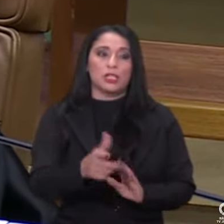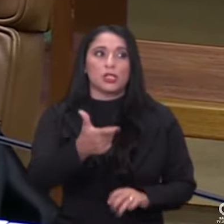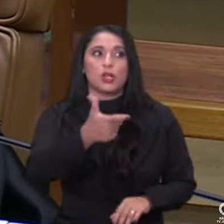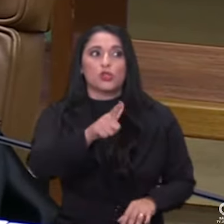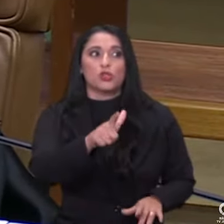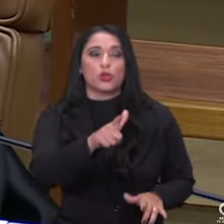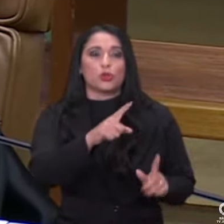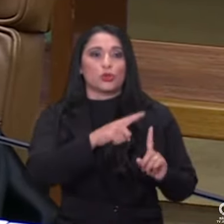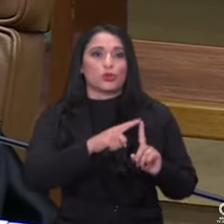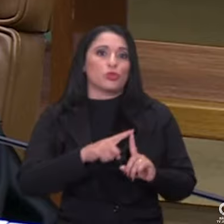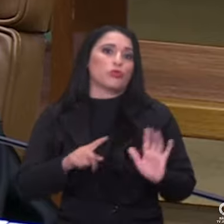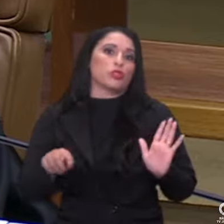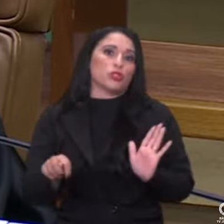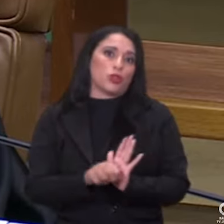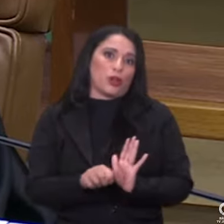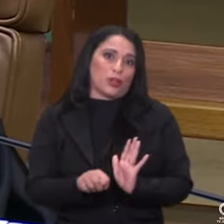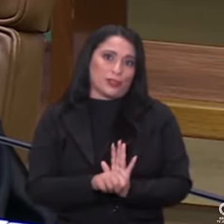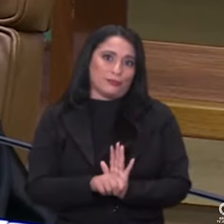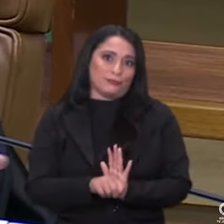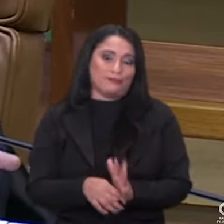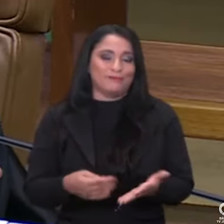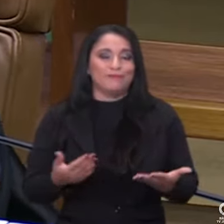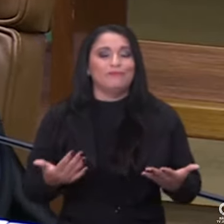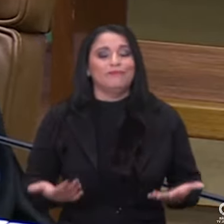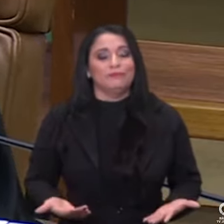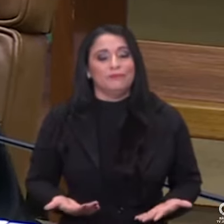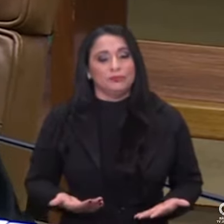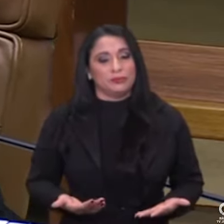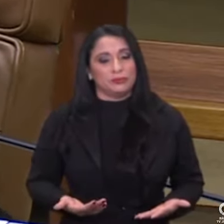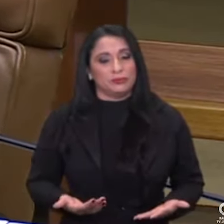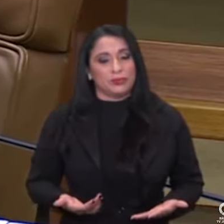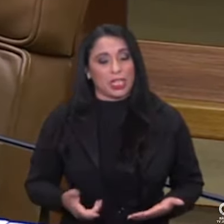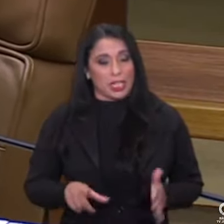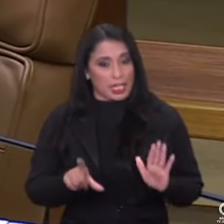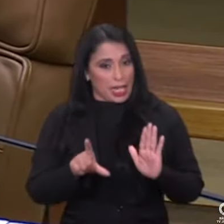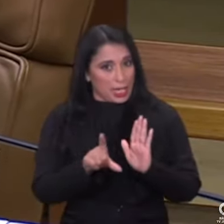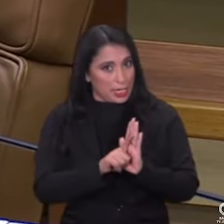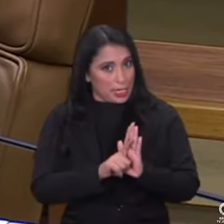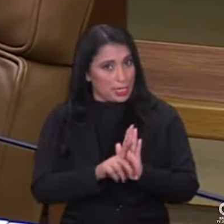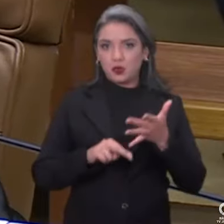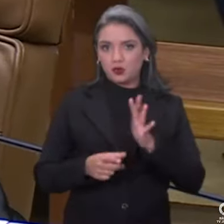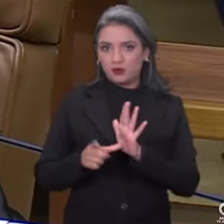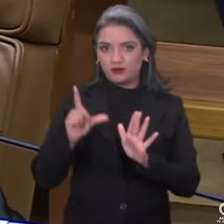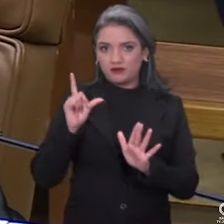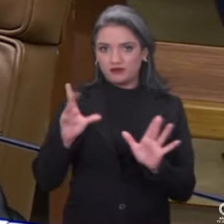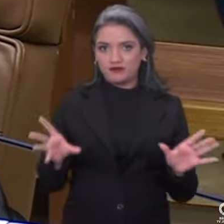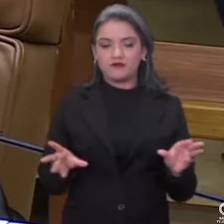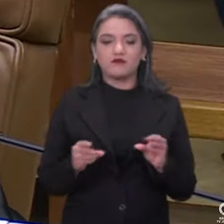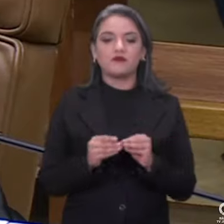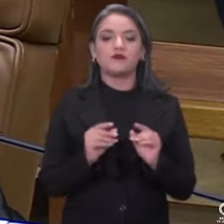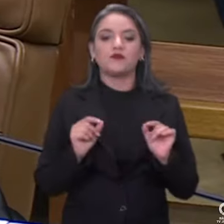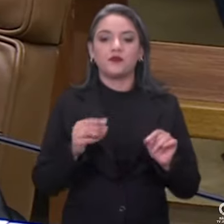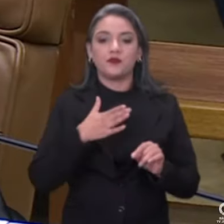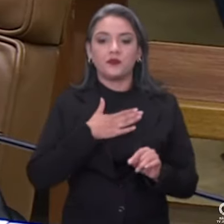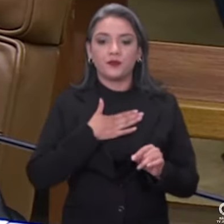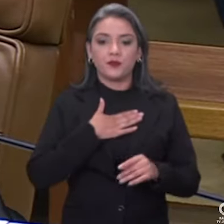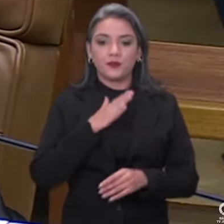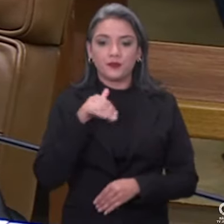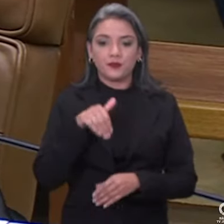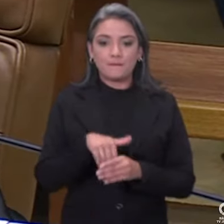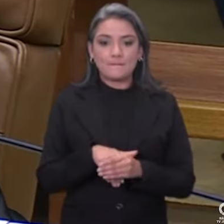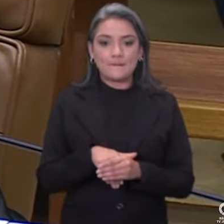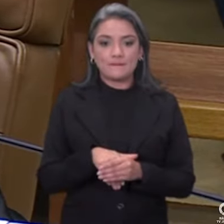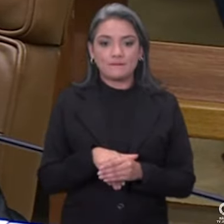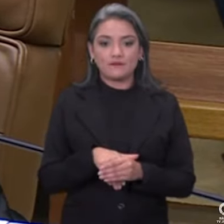outras drogas. E eu não leio na lei essa criminalização. É que o meu voto não fixa